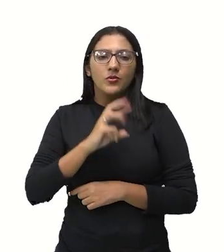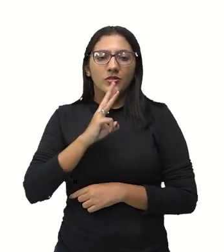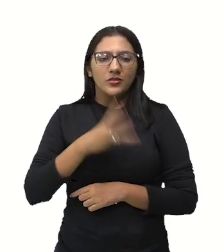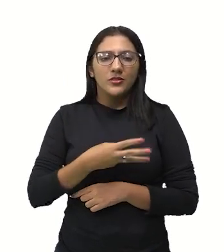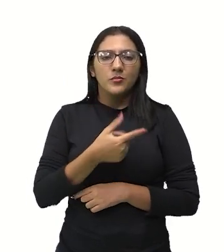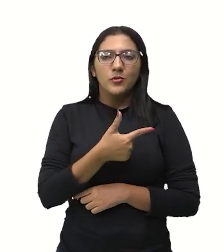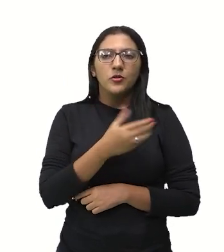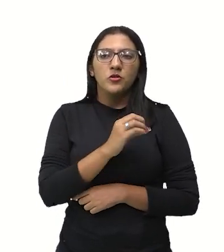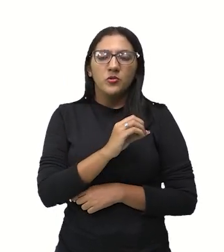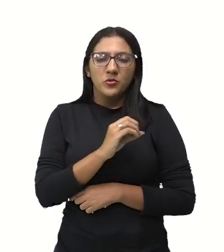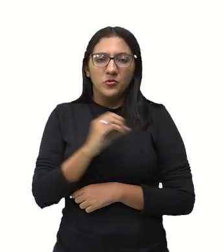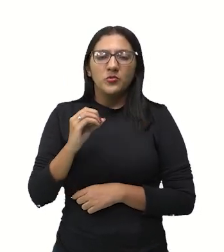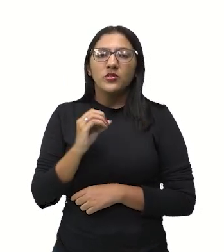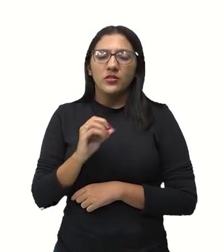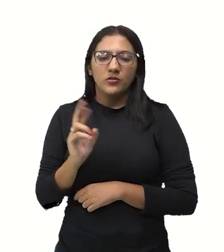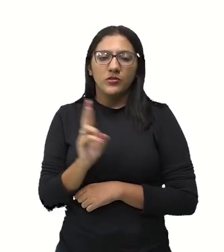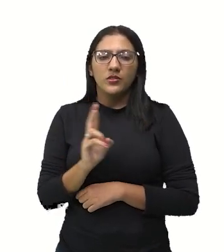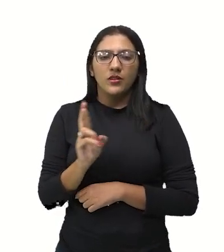3.200.